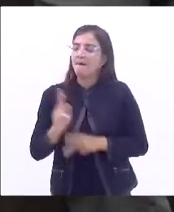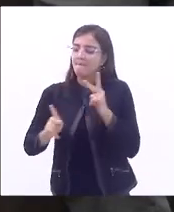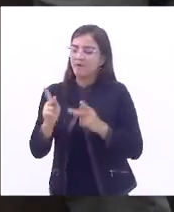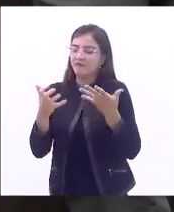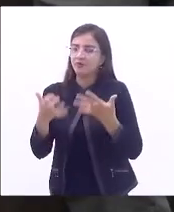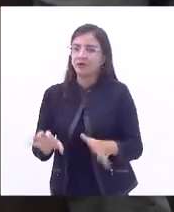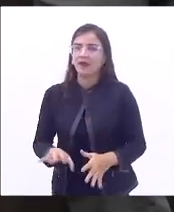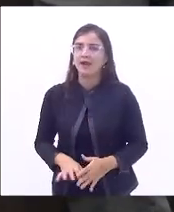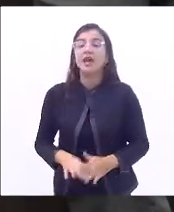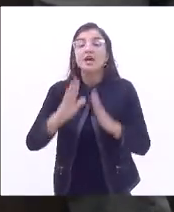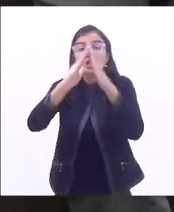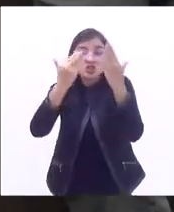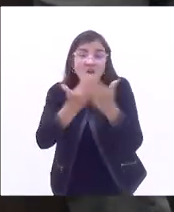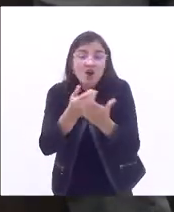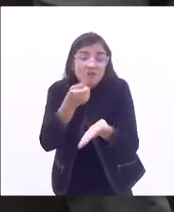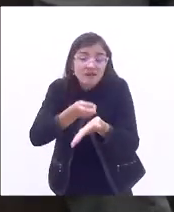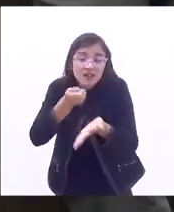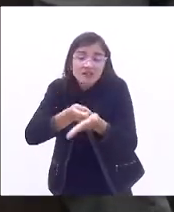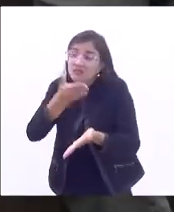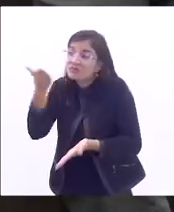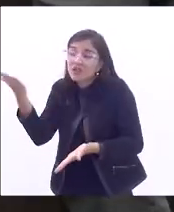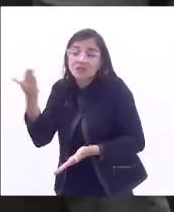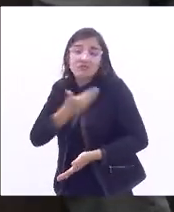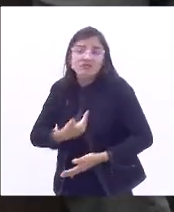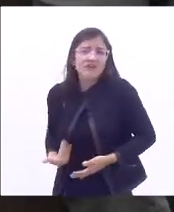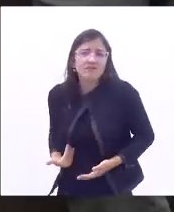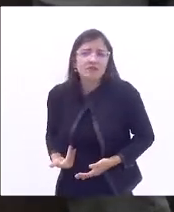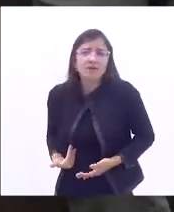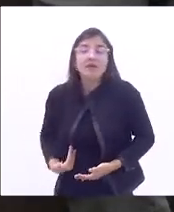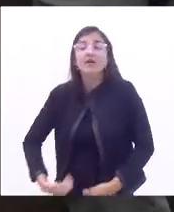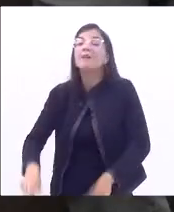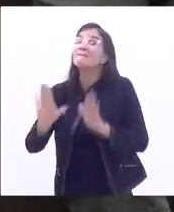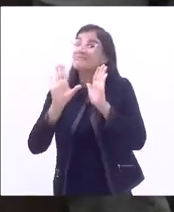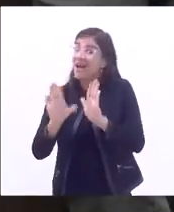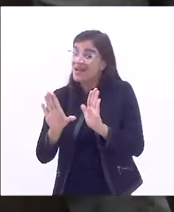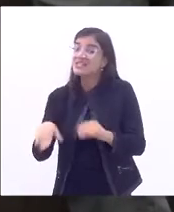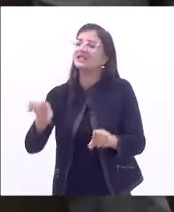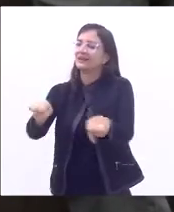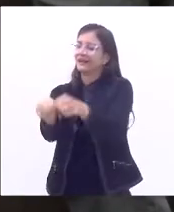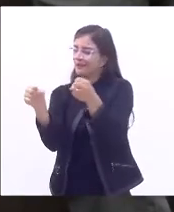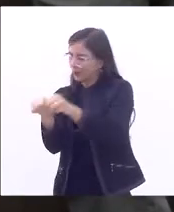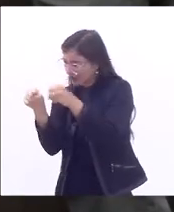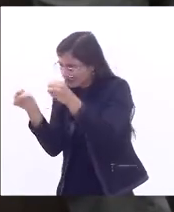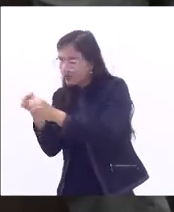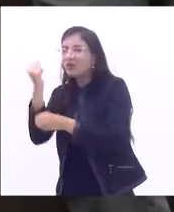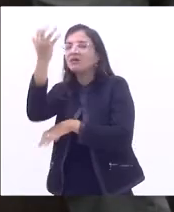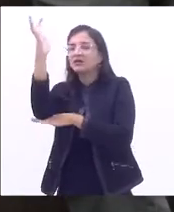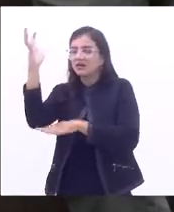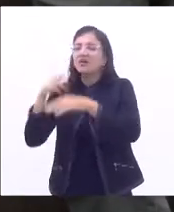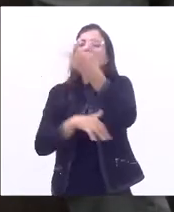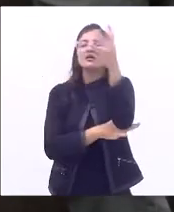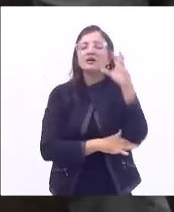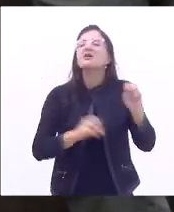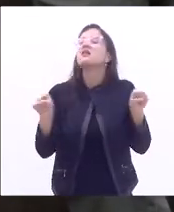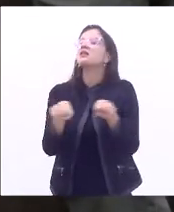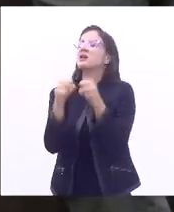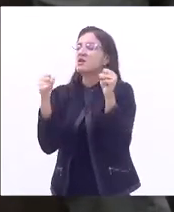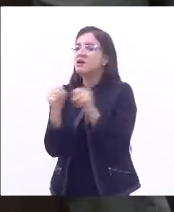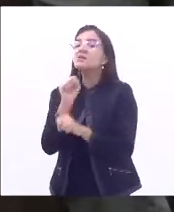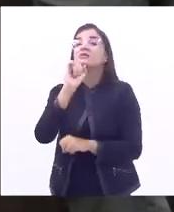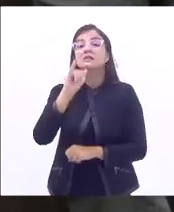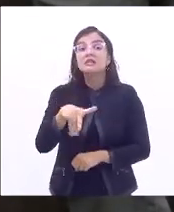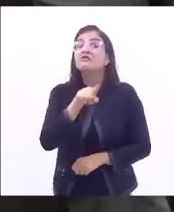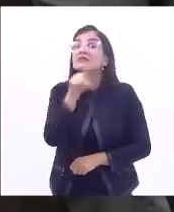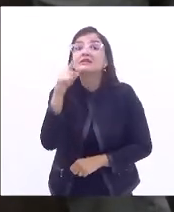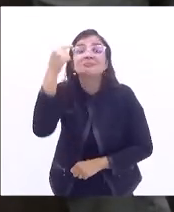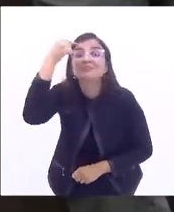fez aquela escola foi o Estado, devido dano ambiental. Então, mais uma vez, reafirmando o meu posicionamento, que vocês coloquem na